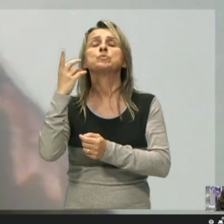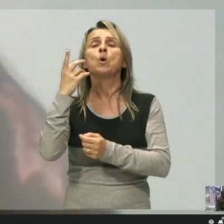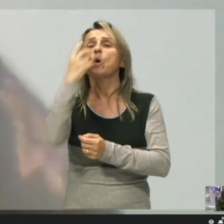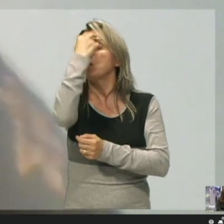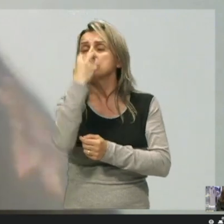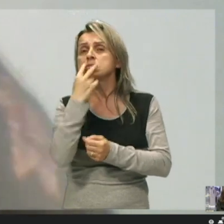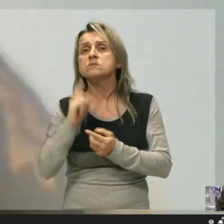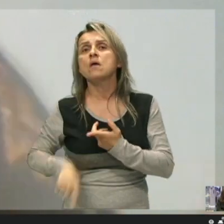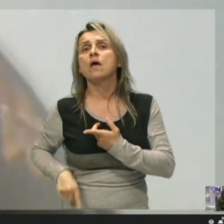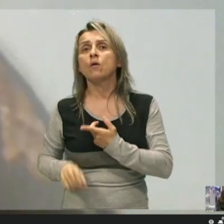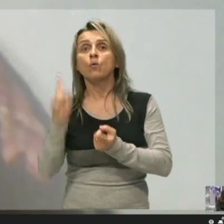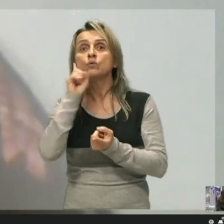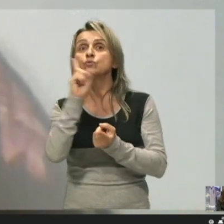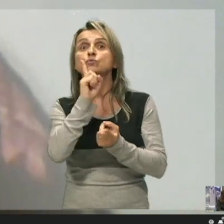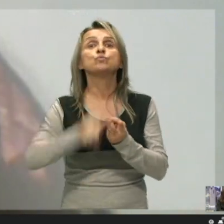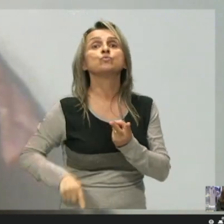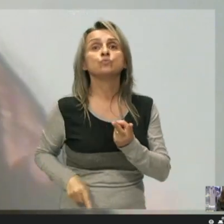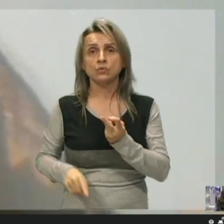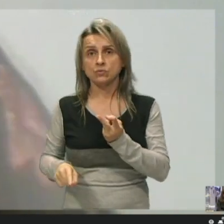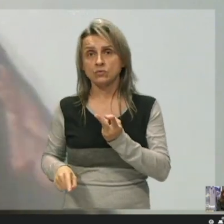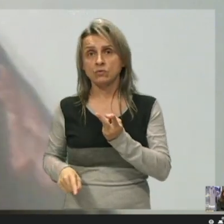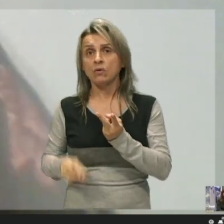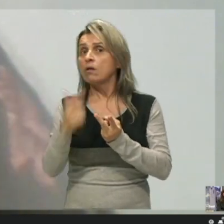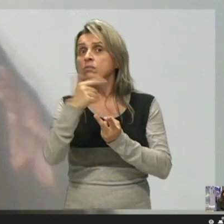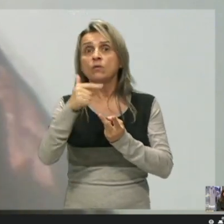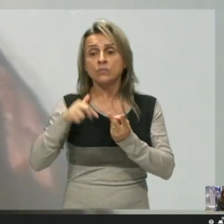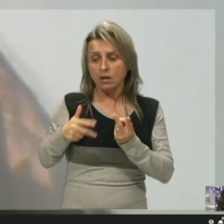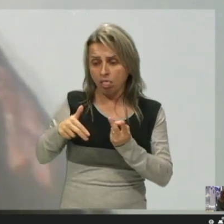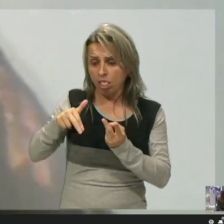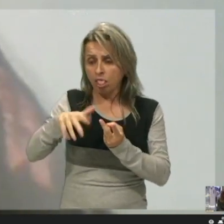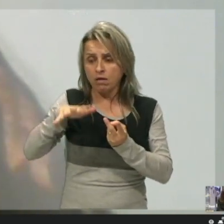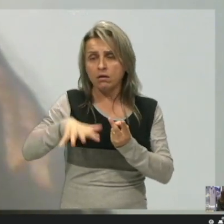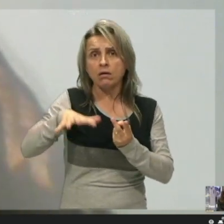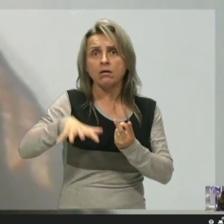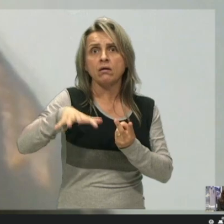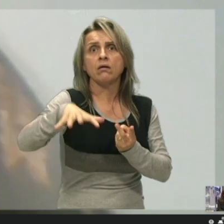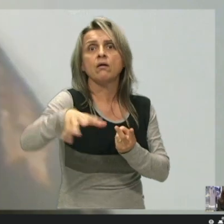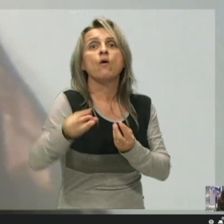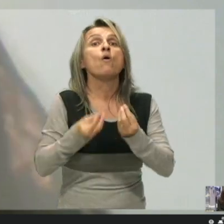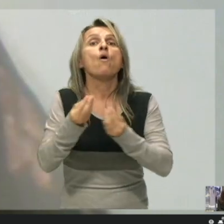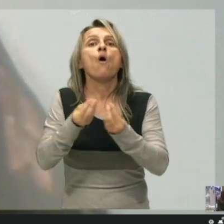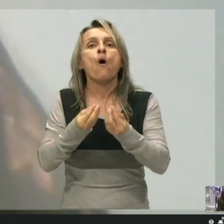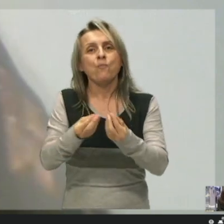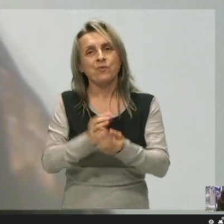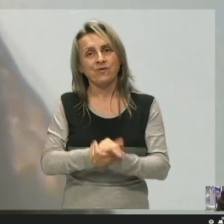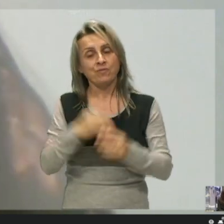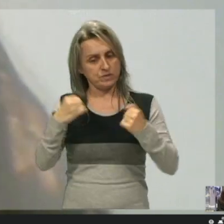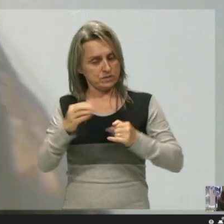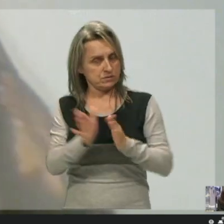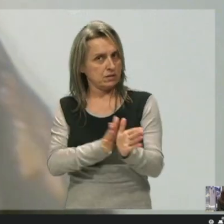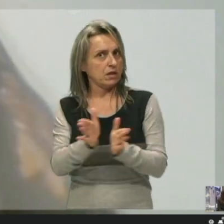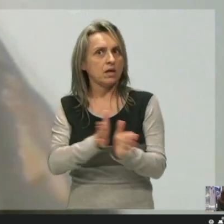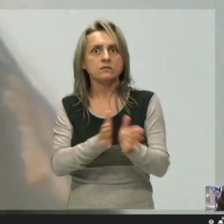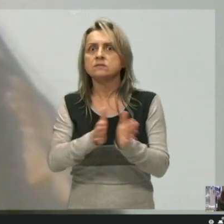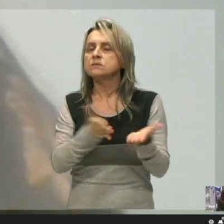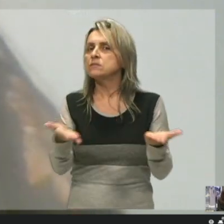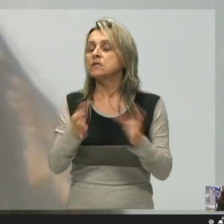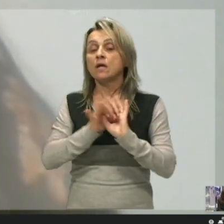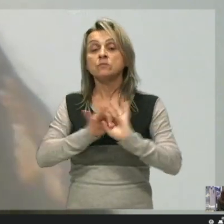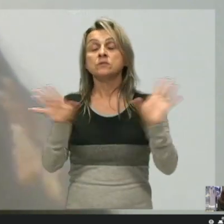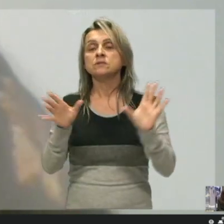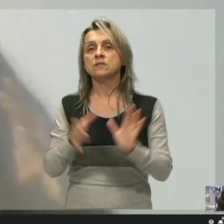tátil. Então, assim, as pessoas com deficiência, elas têm independência e autonomia para fazer o que elas querem, precisa ter acessibilidade. A Comissão